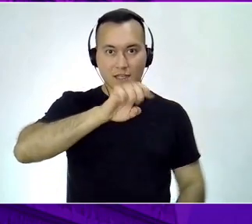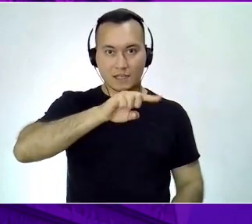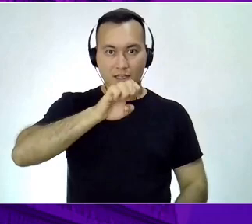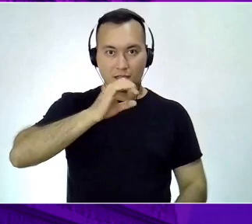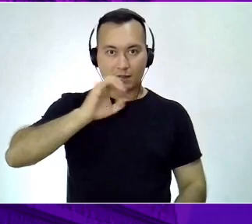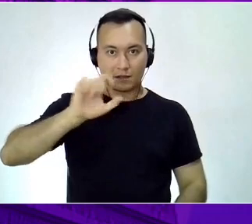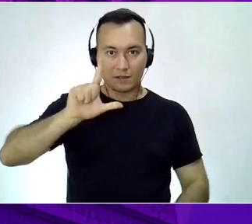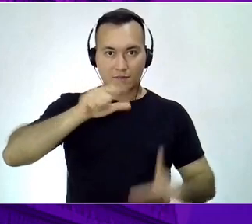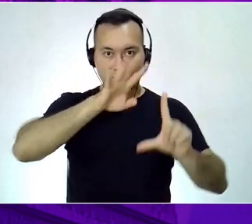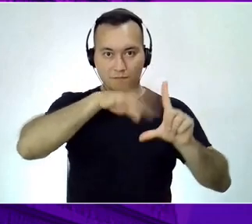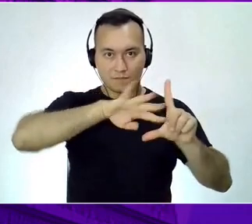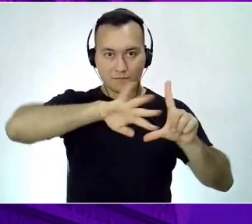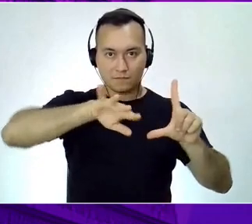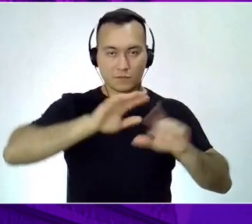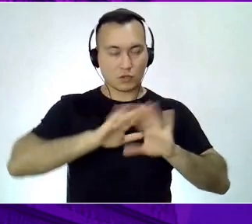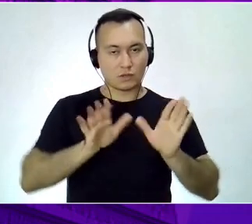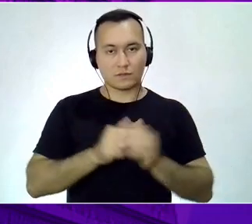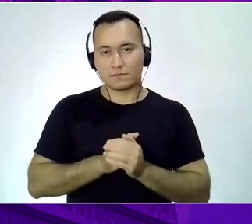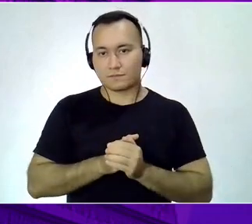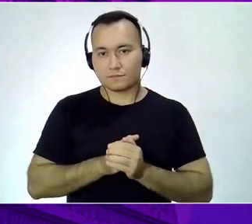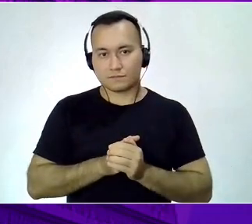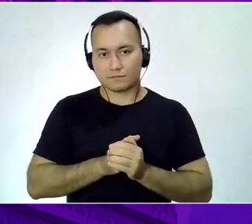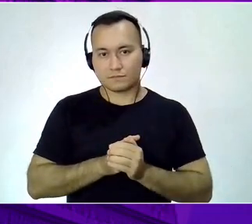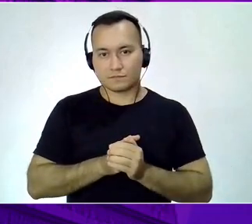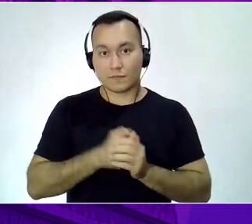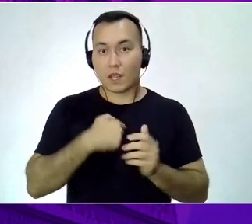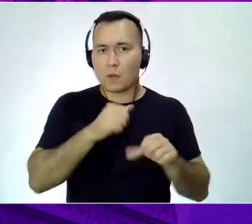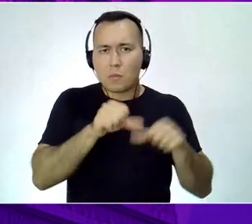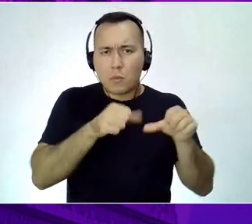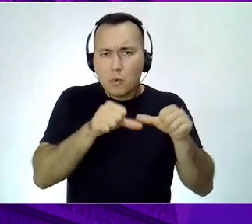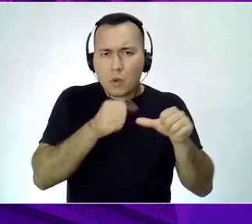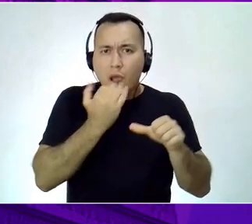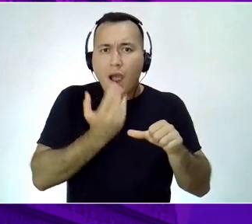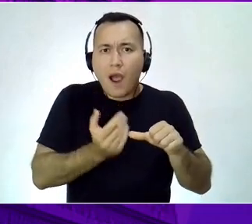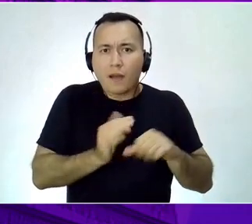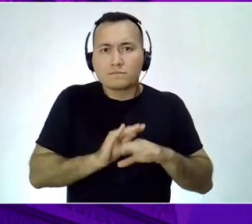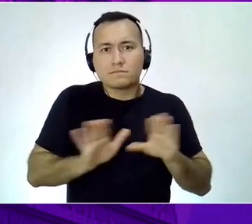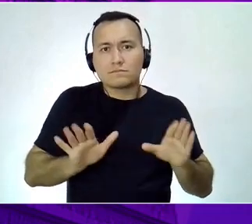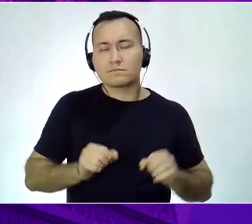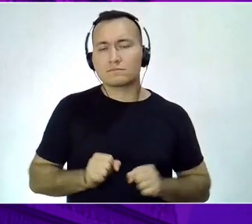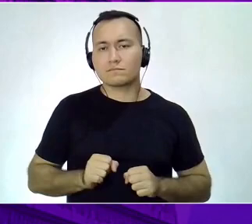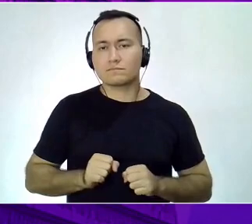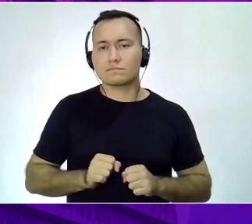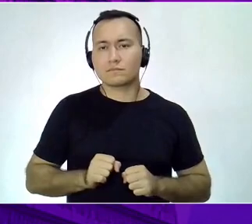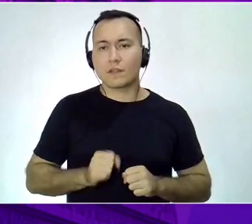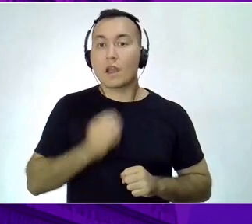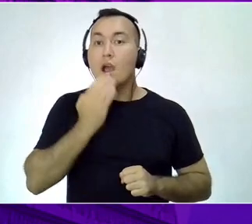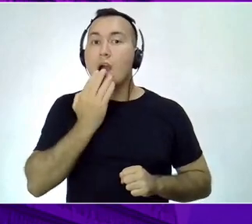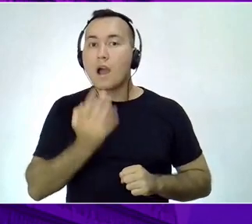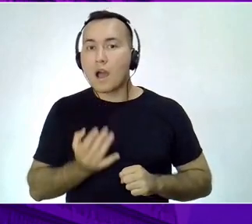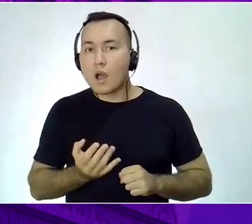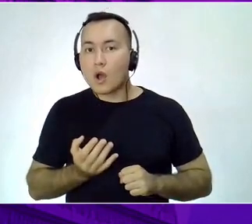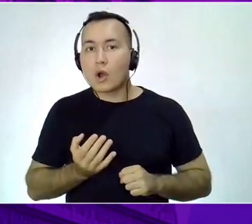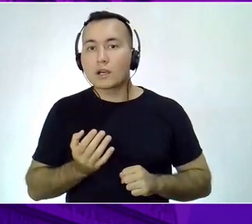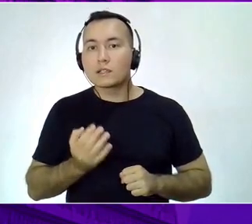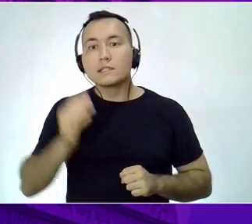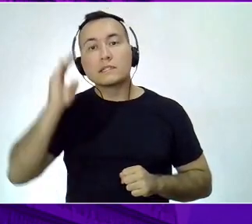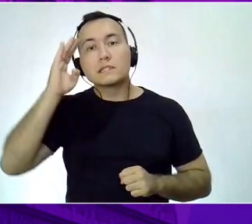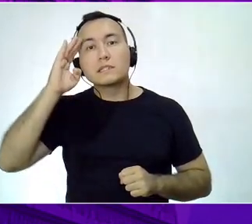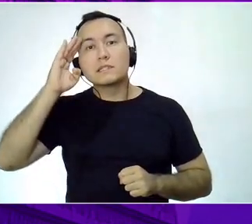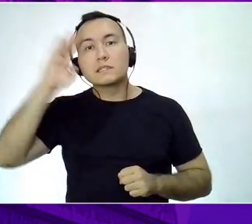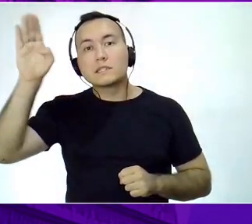tá bom? Não tem nada manipulado em outra coisa. Então, aqui o que eu fiz? Eu coloquei a cor de destaque